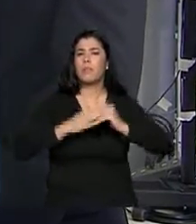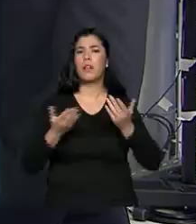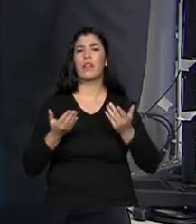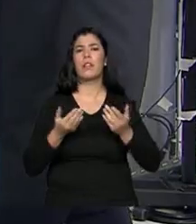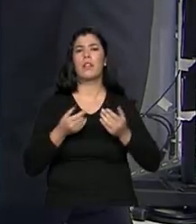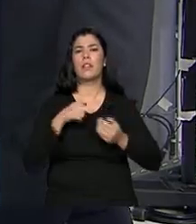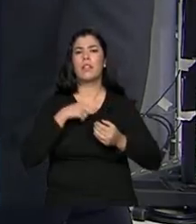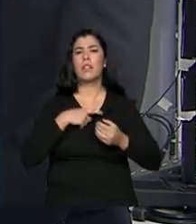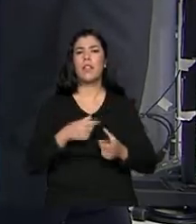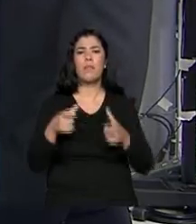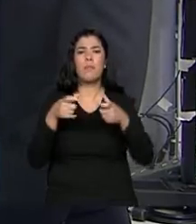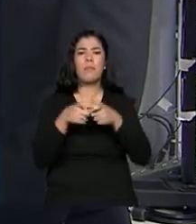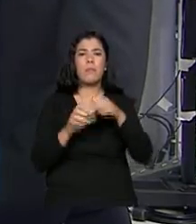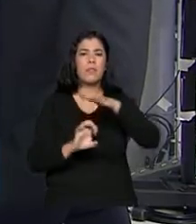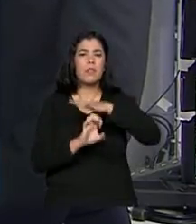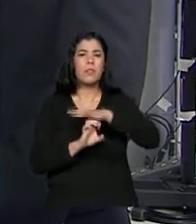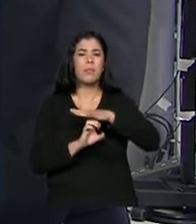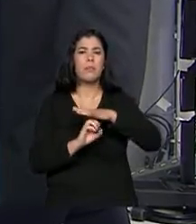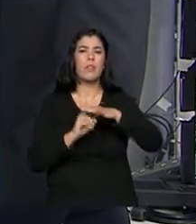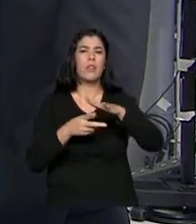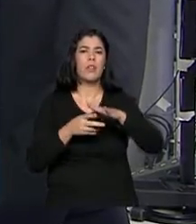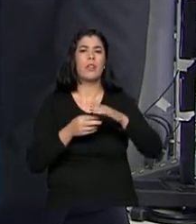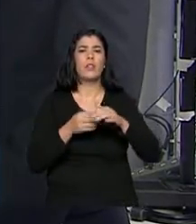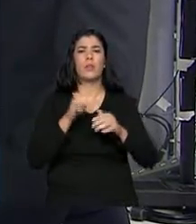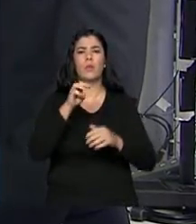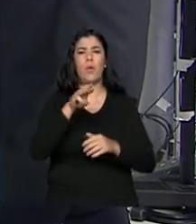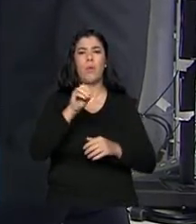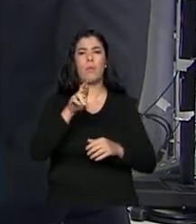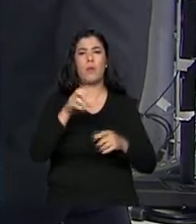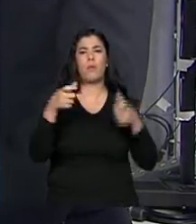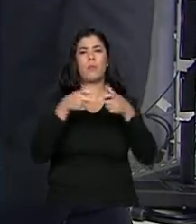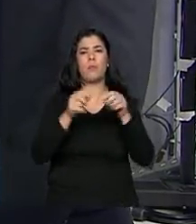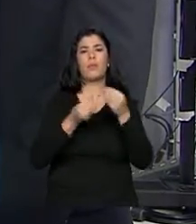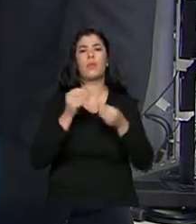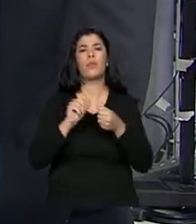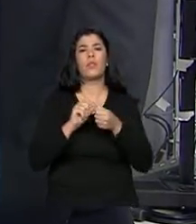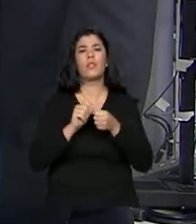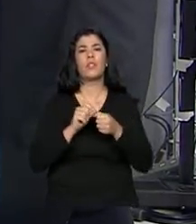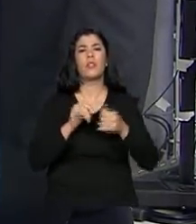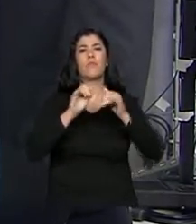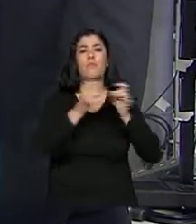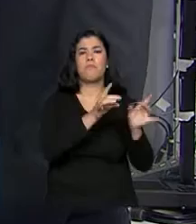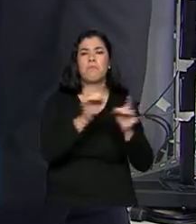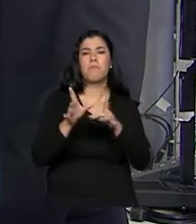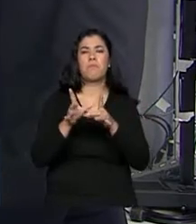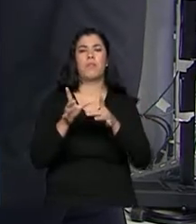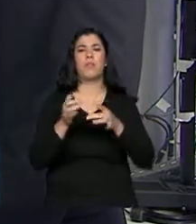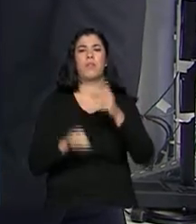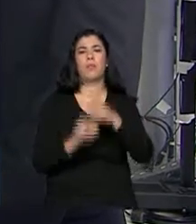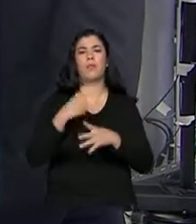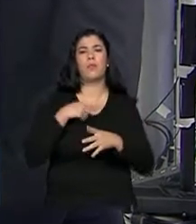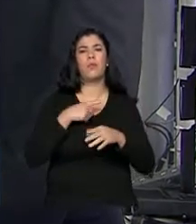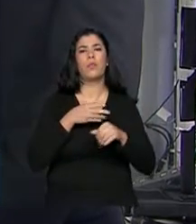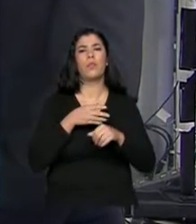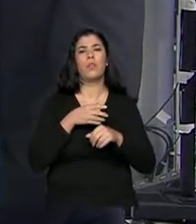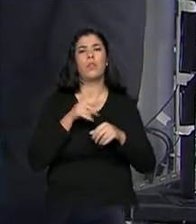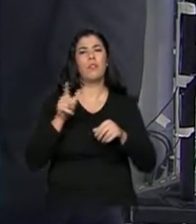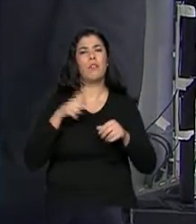empresários, empreendedores que desejam tornar seus produtos conhecidos no mercado internacional? Eles vão ter mais acesso às